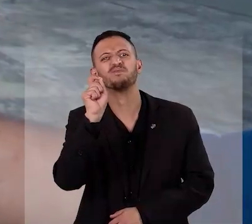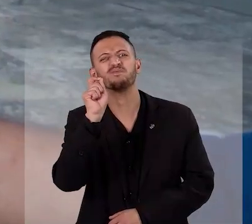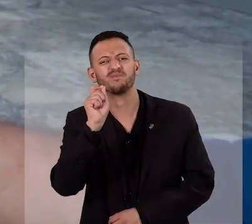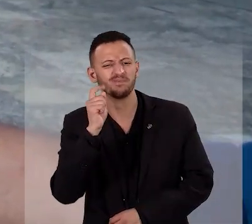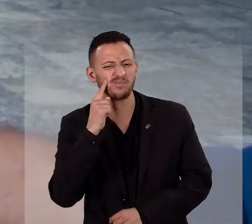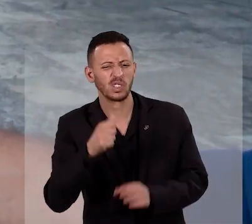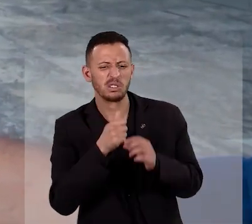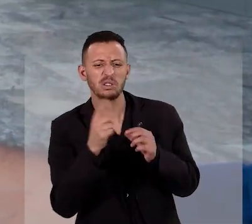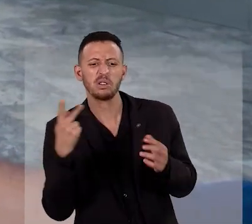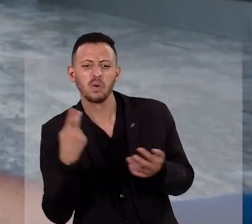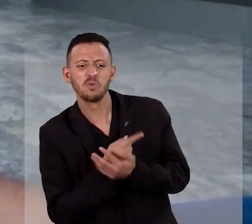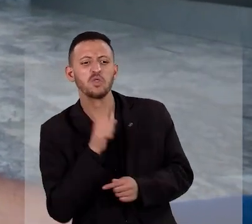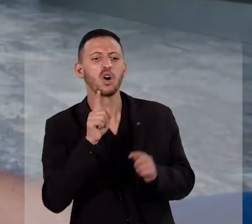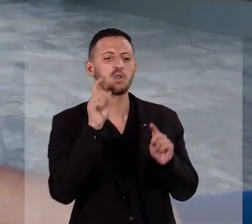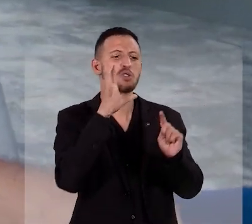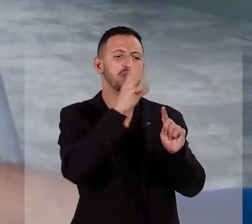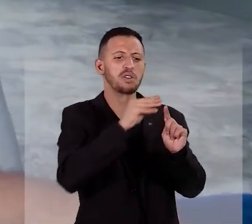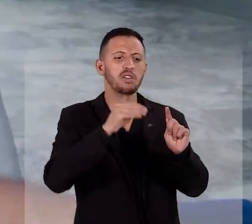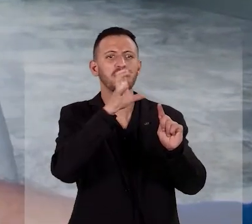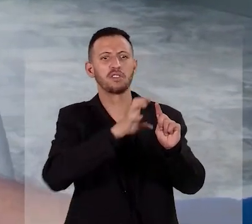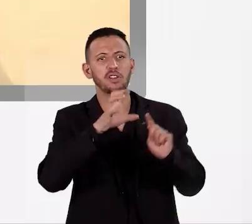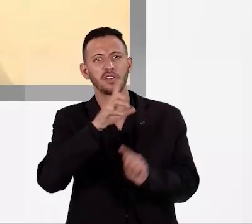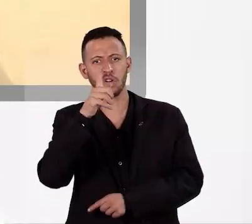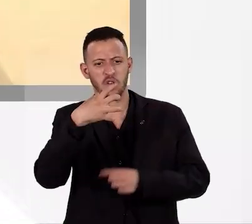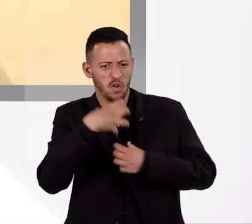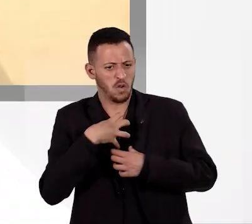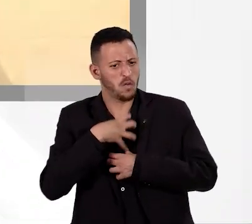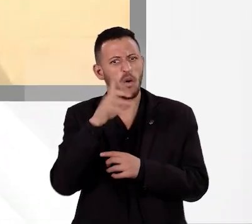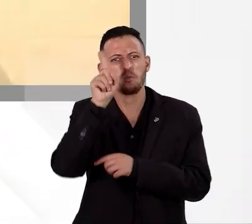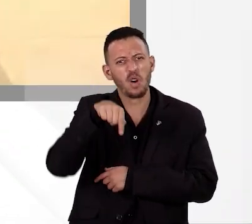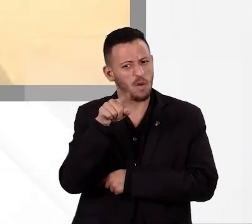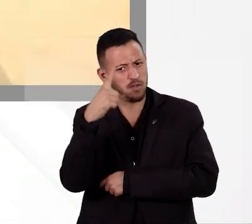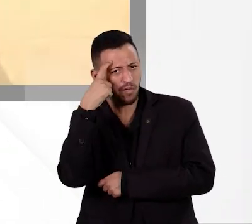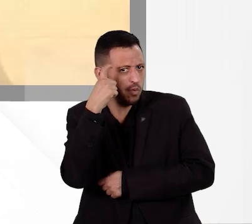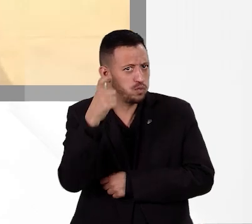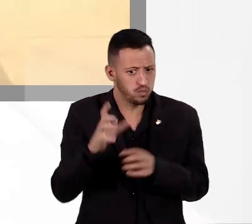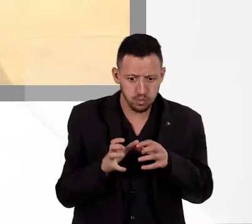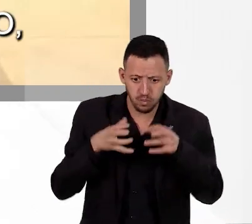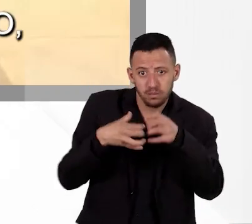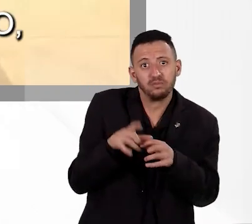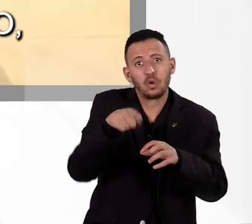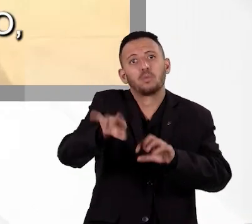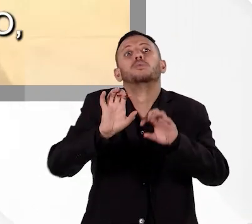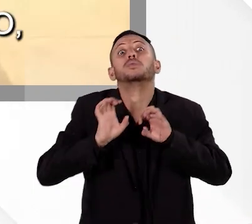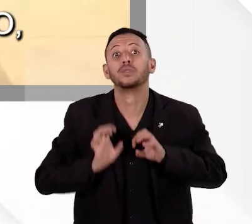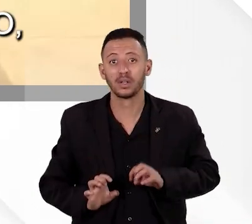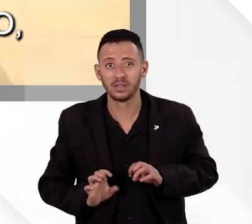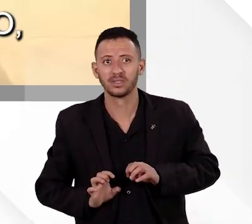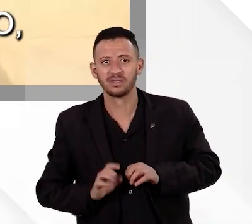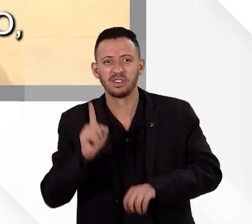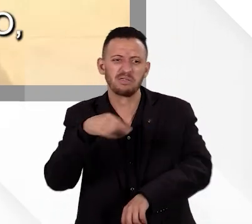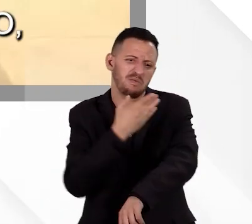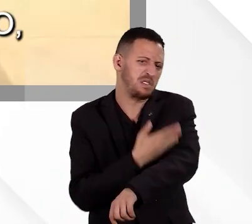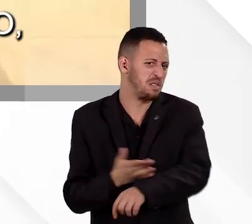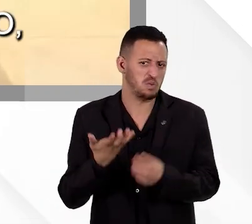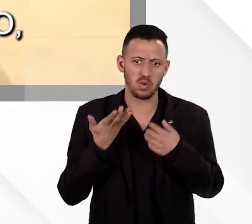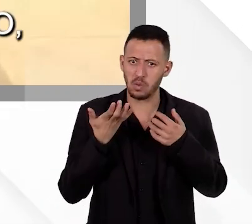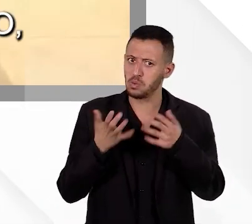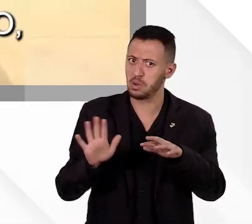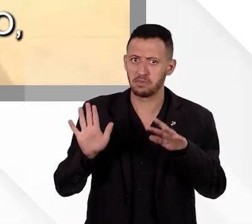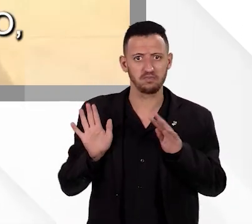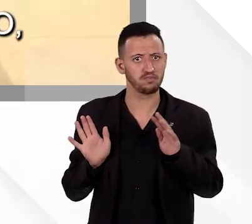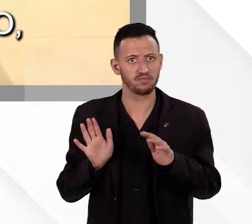O que caracteriza assédio moral no trabalho? É uma forma de violência, um conjunto de comportamento, de